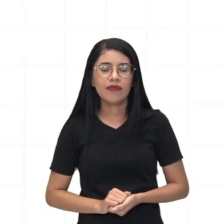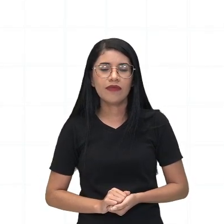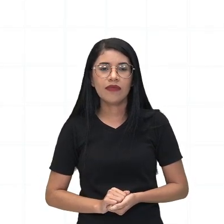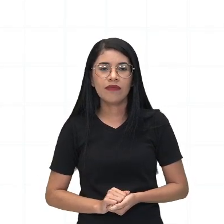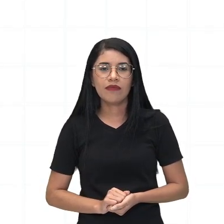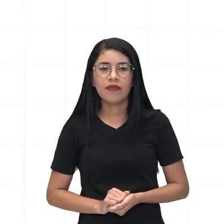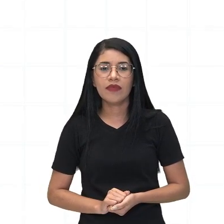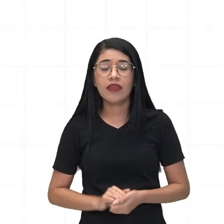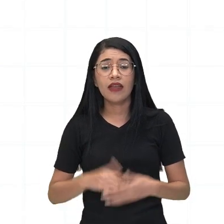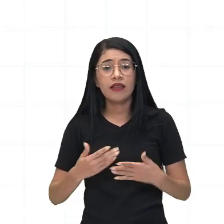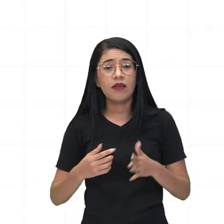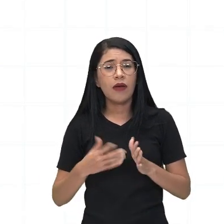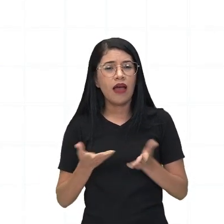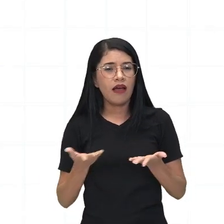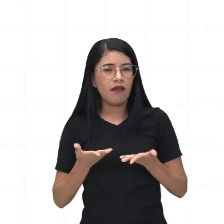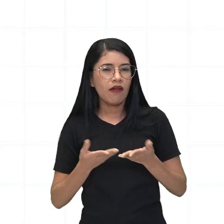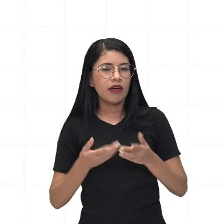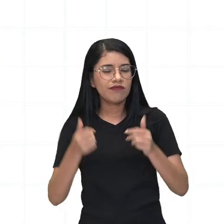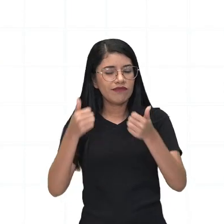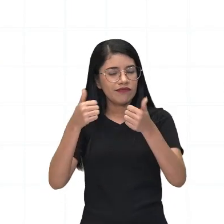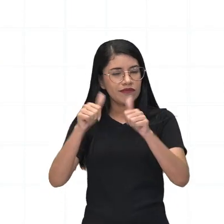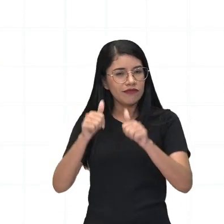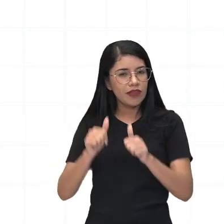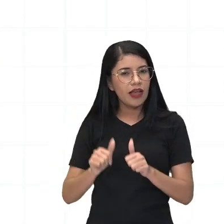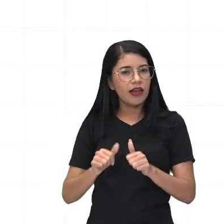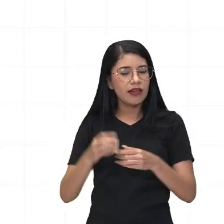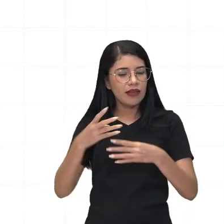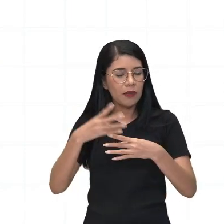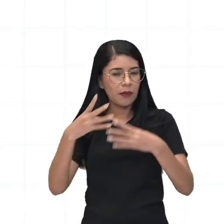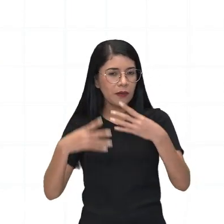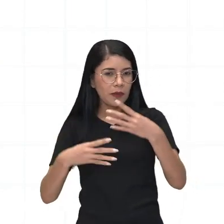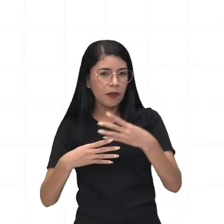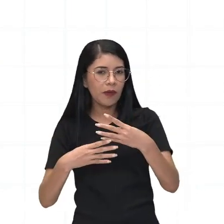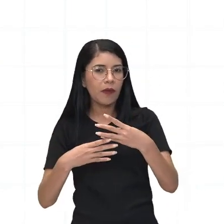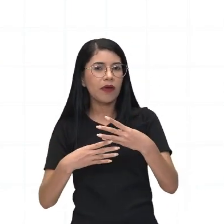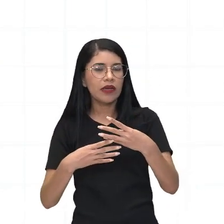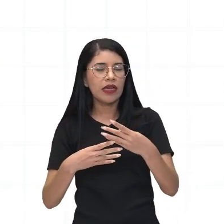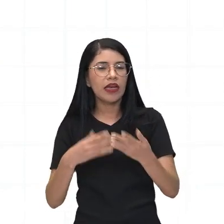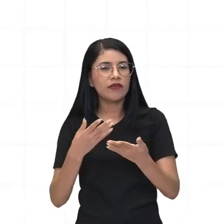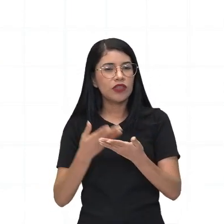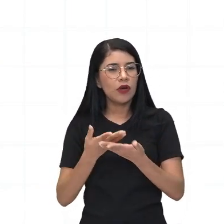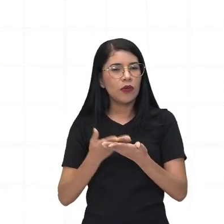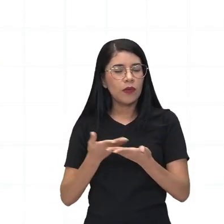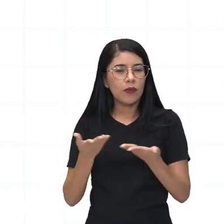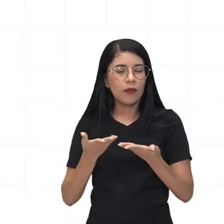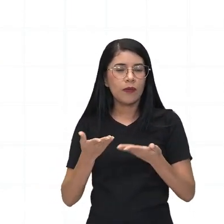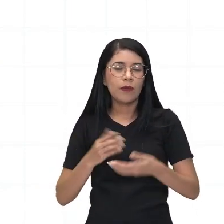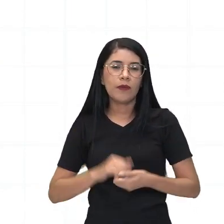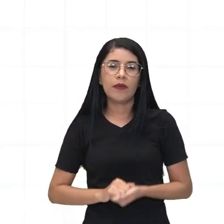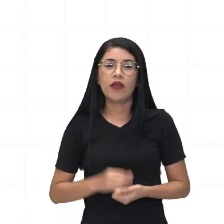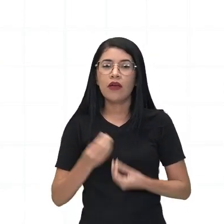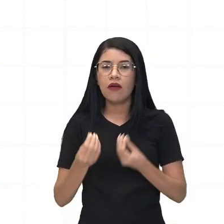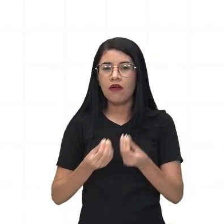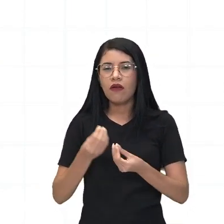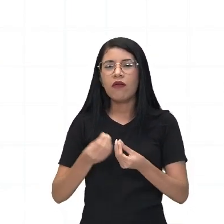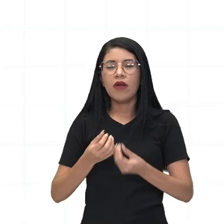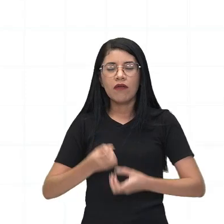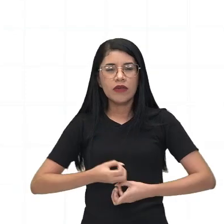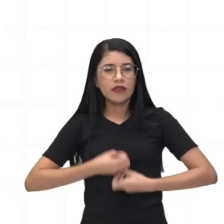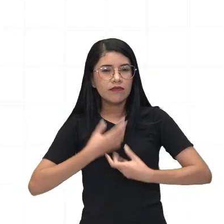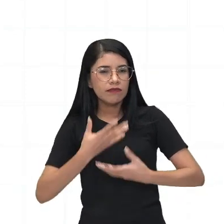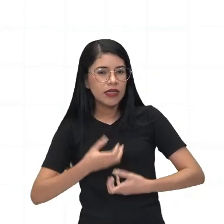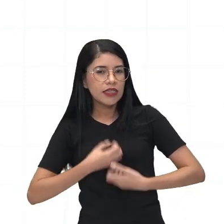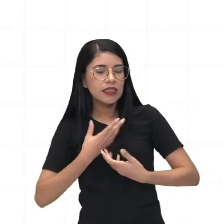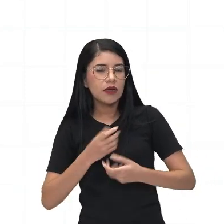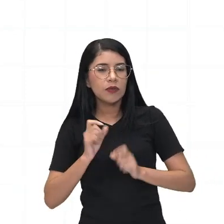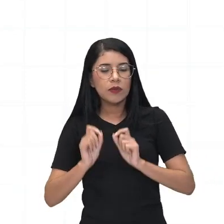Então, gente, a partir deste soneto, no qual nós tivemos aí uma forma e uma expressão de